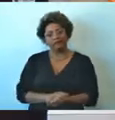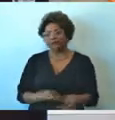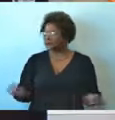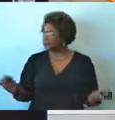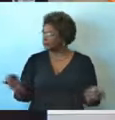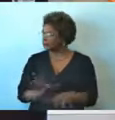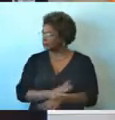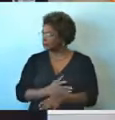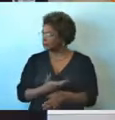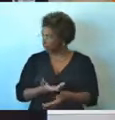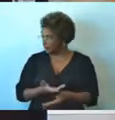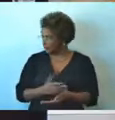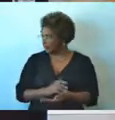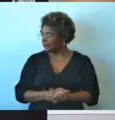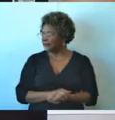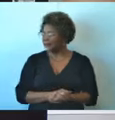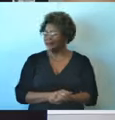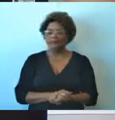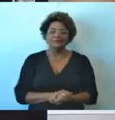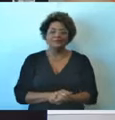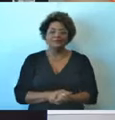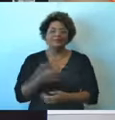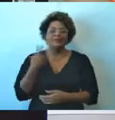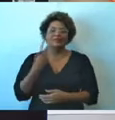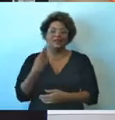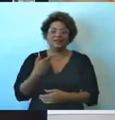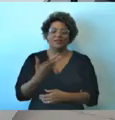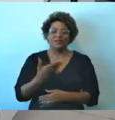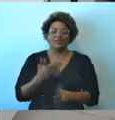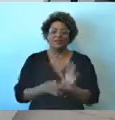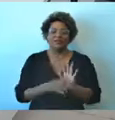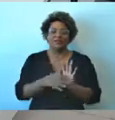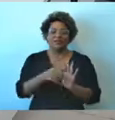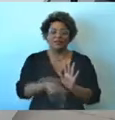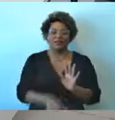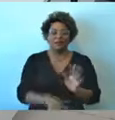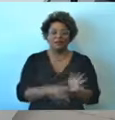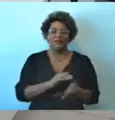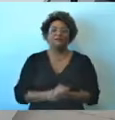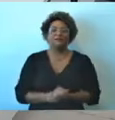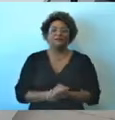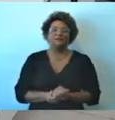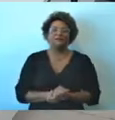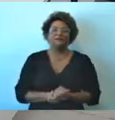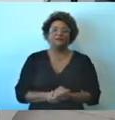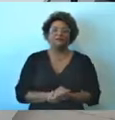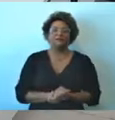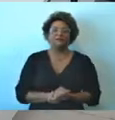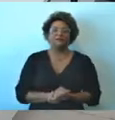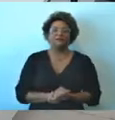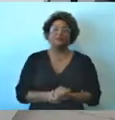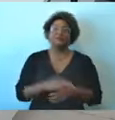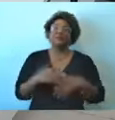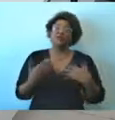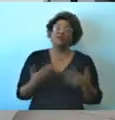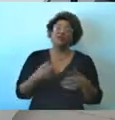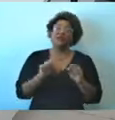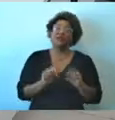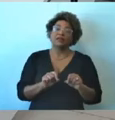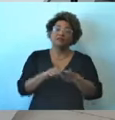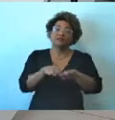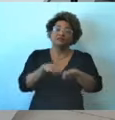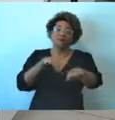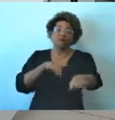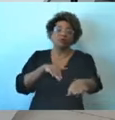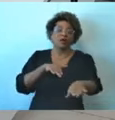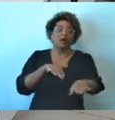dar uma sugestão aqui, coisa rápida. Já que a faixa azul, talvez em alguns pontos não fosse possível, porque talvez a gente não faça